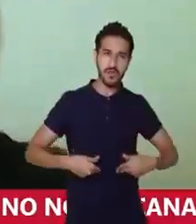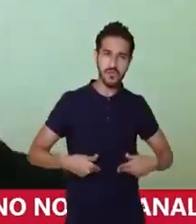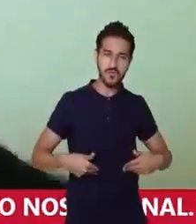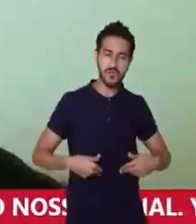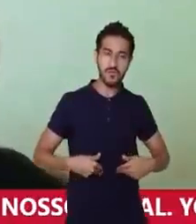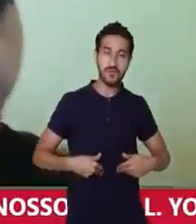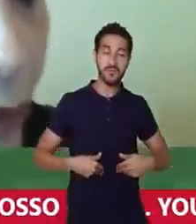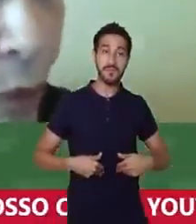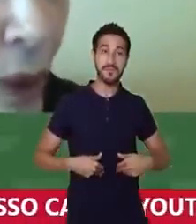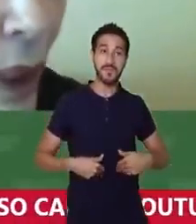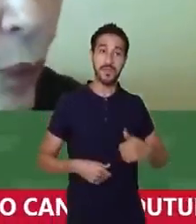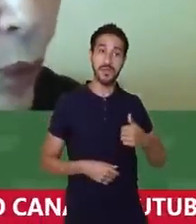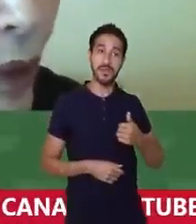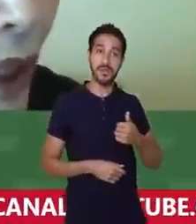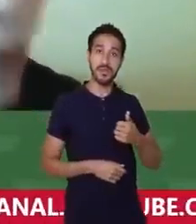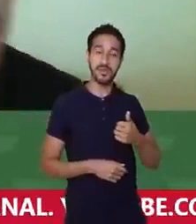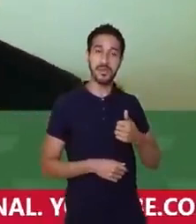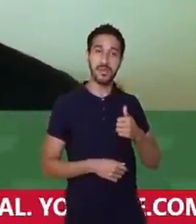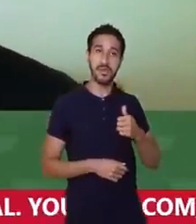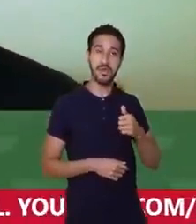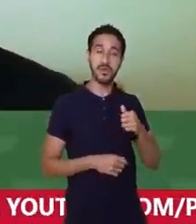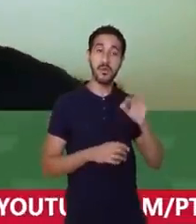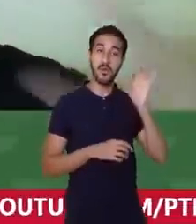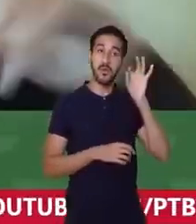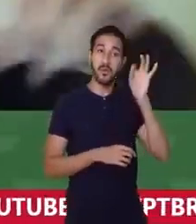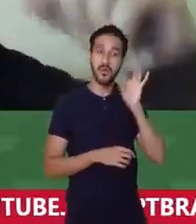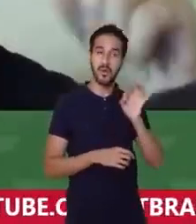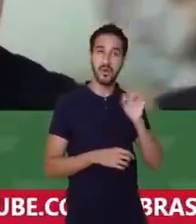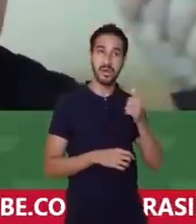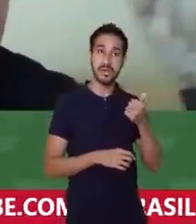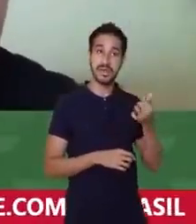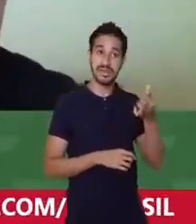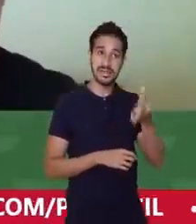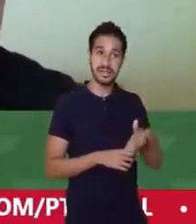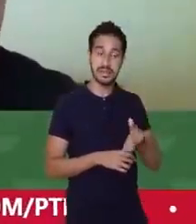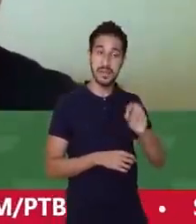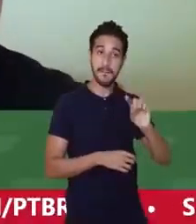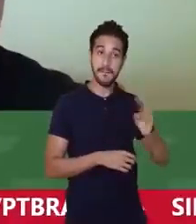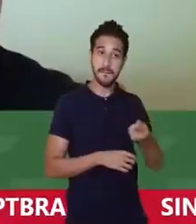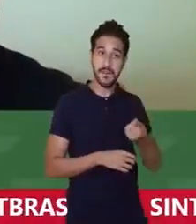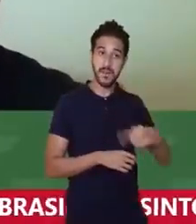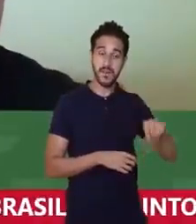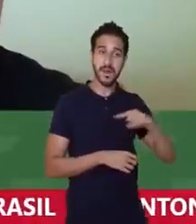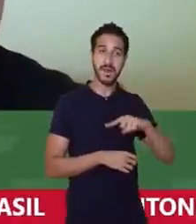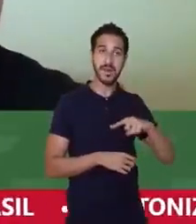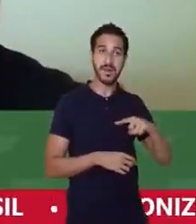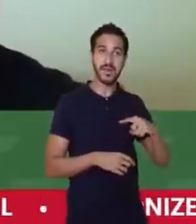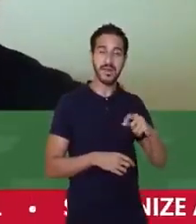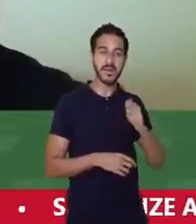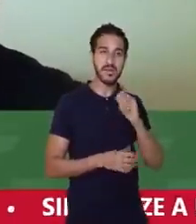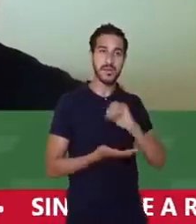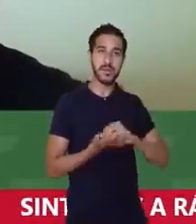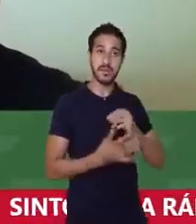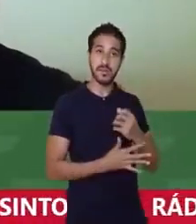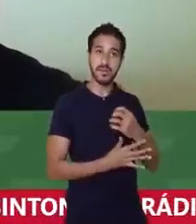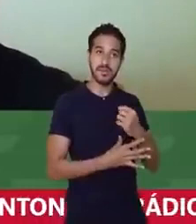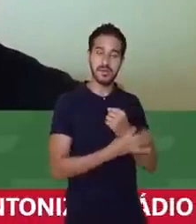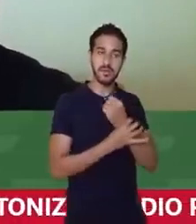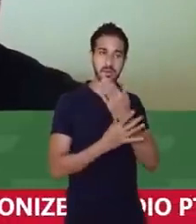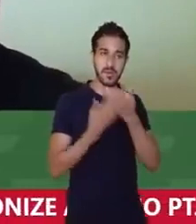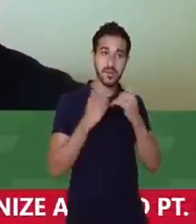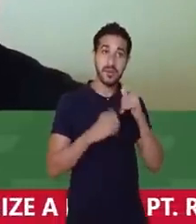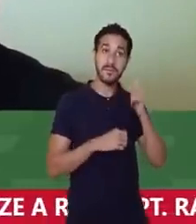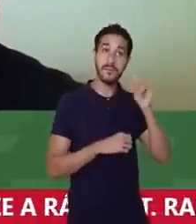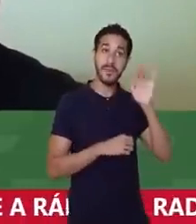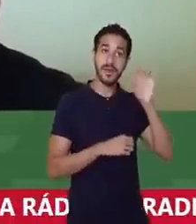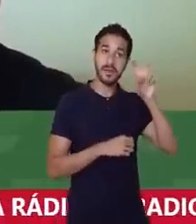fome. E o cálculo é o seguinte, 116 mil estão em segurança alimentar, mais da metade